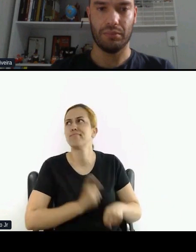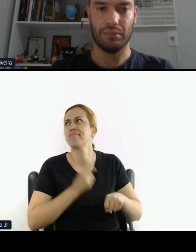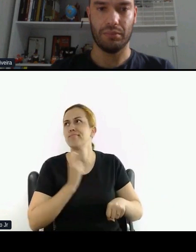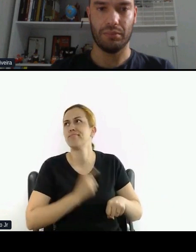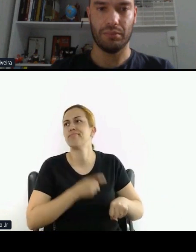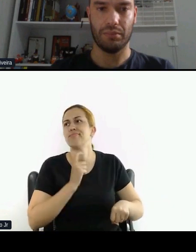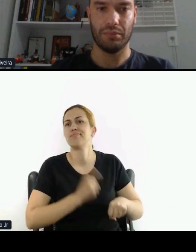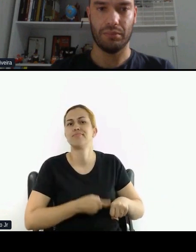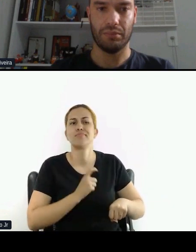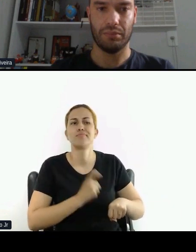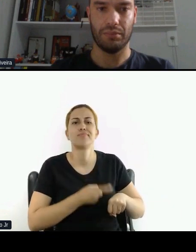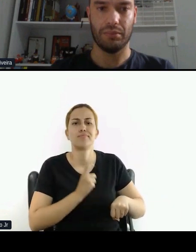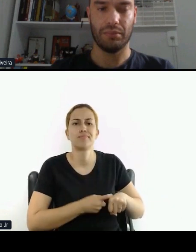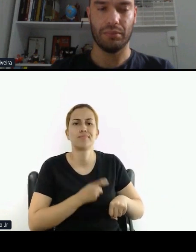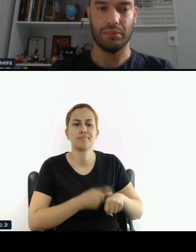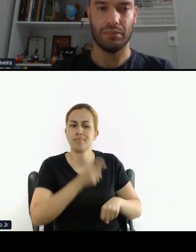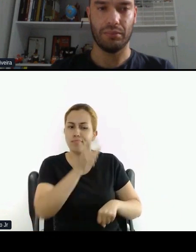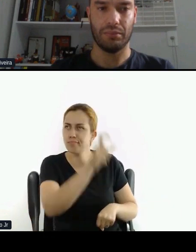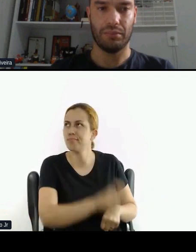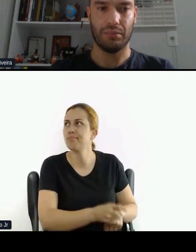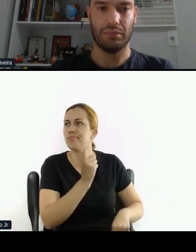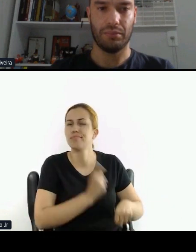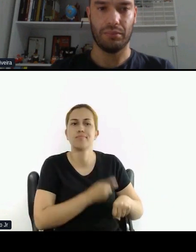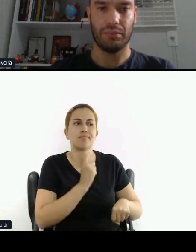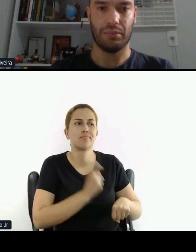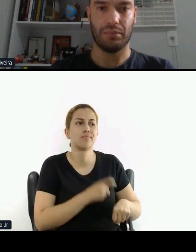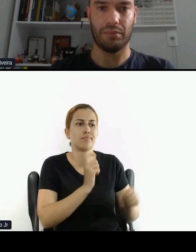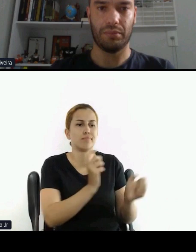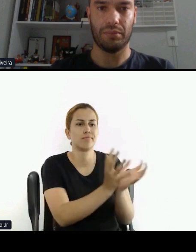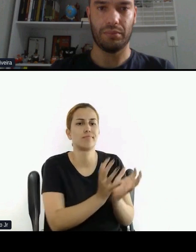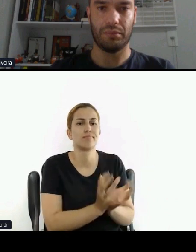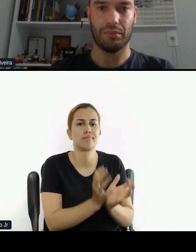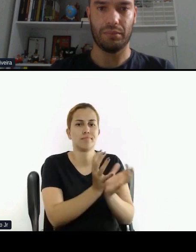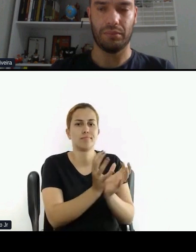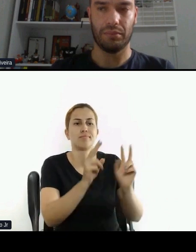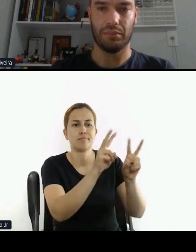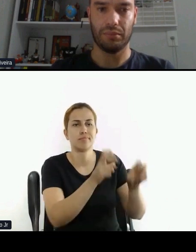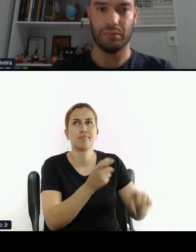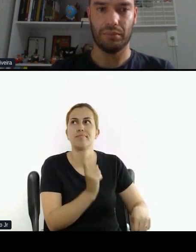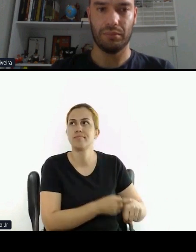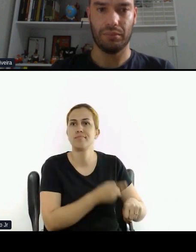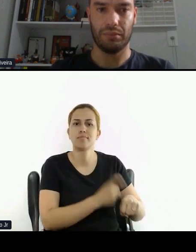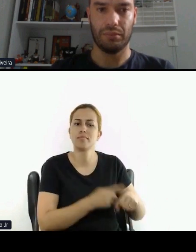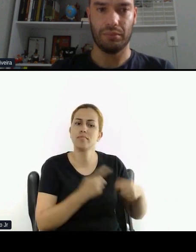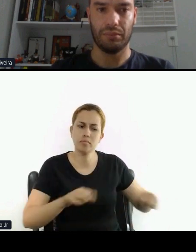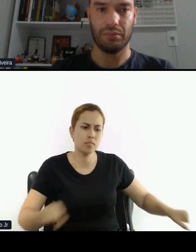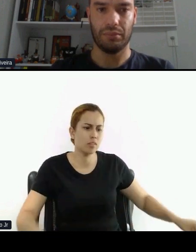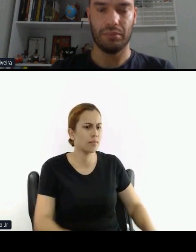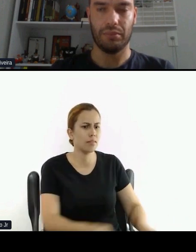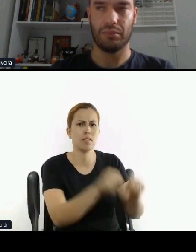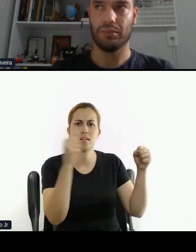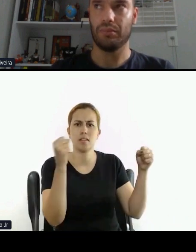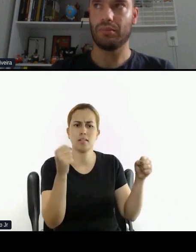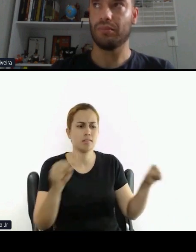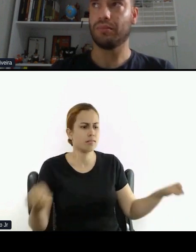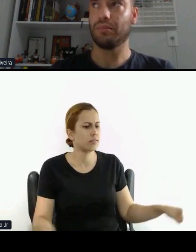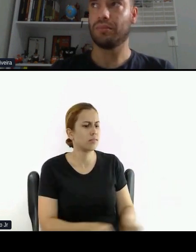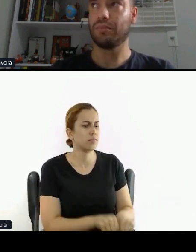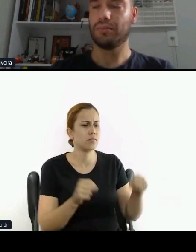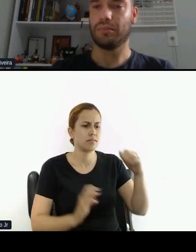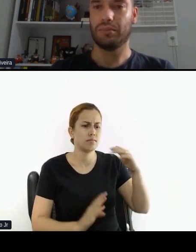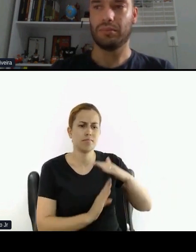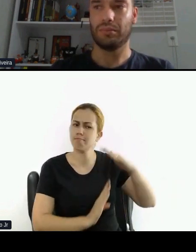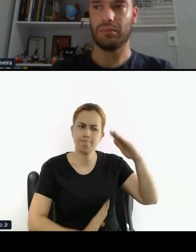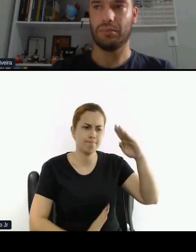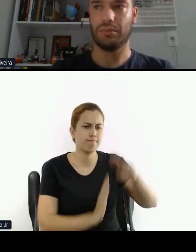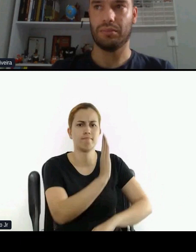desconhecimento das pessoas, das equipes com relação ao tema, né. Promovendo o que você acabou de falar,